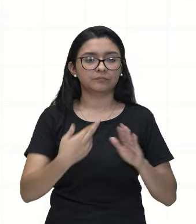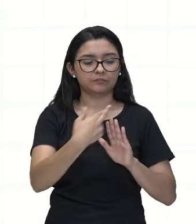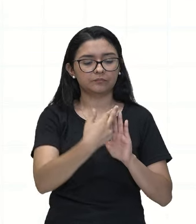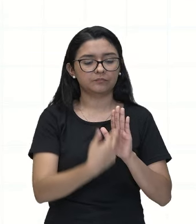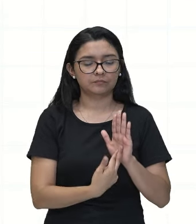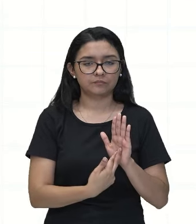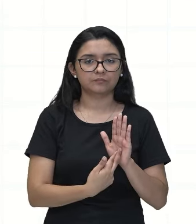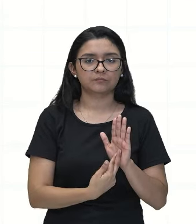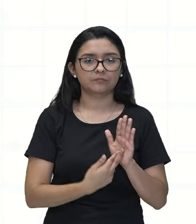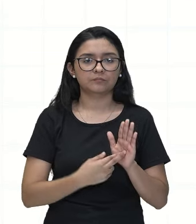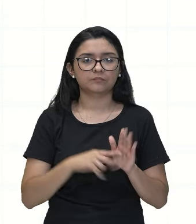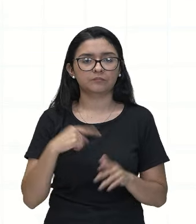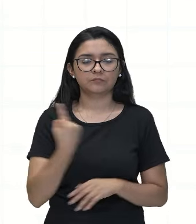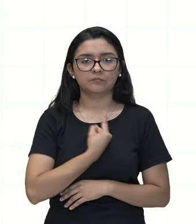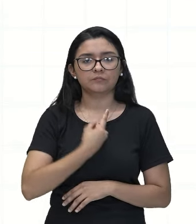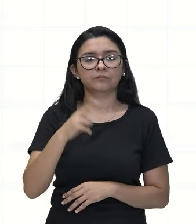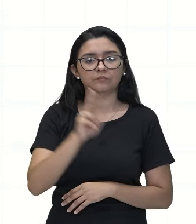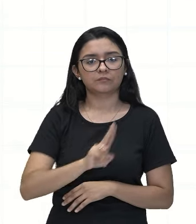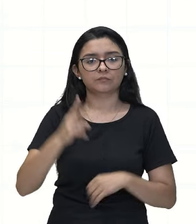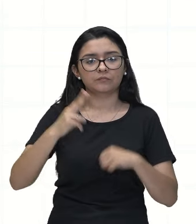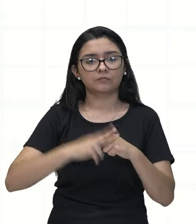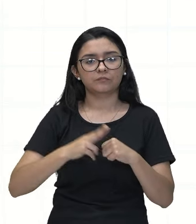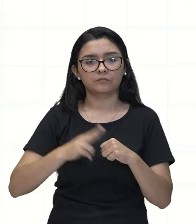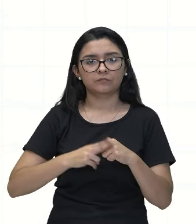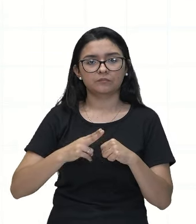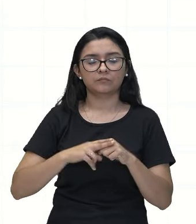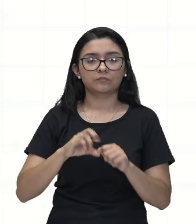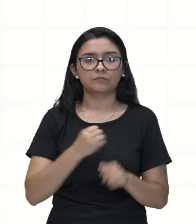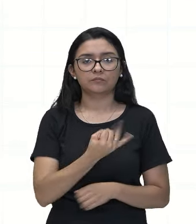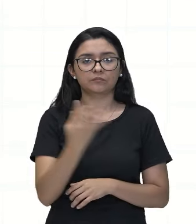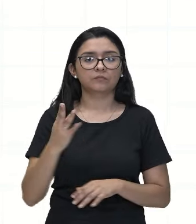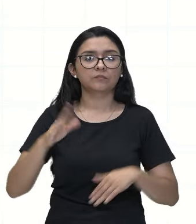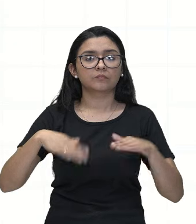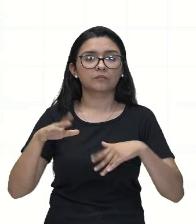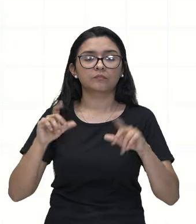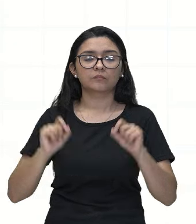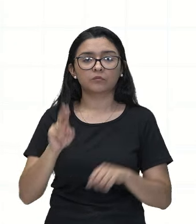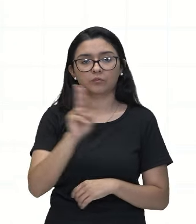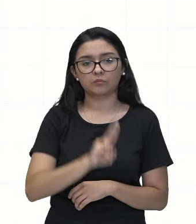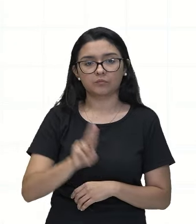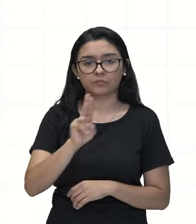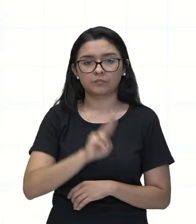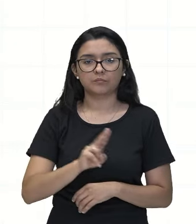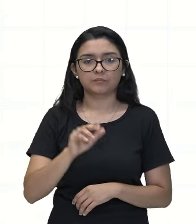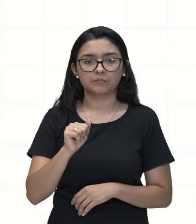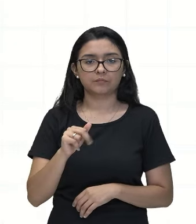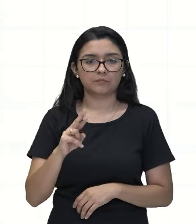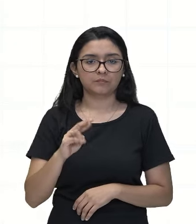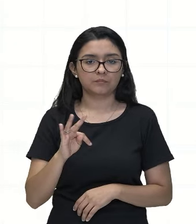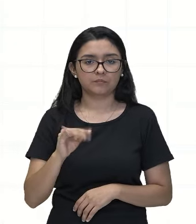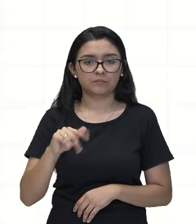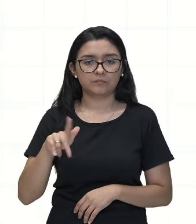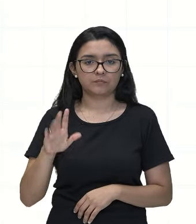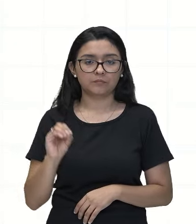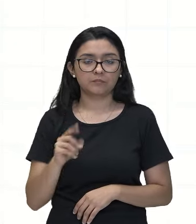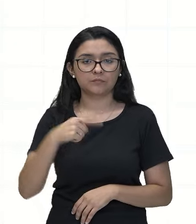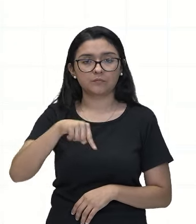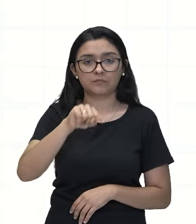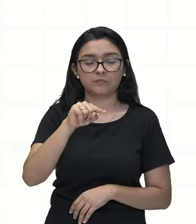né para se colocar o verbo no plural dependendo do quê do uso do artigo tá para vocês não